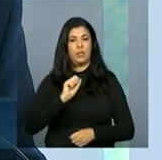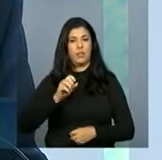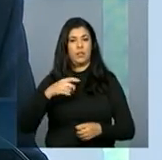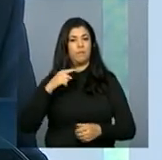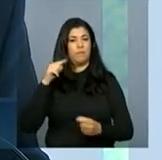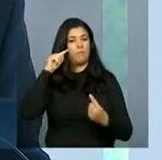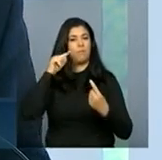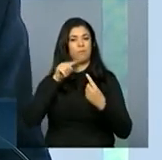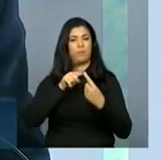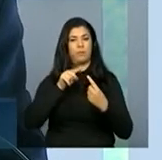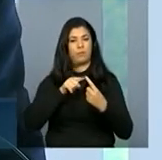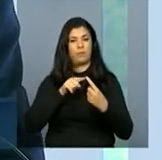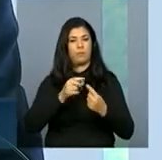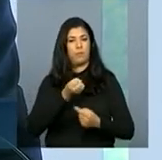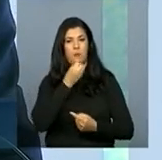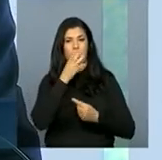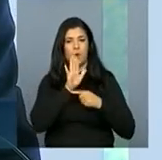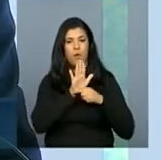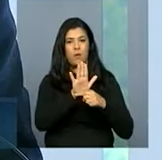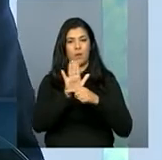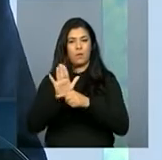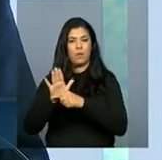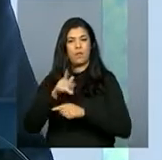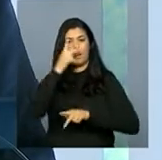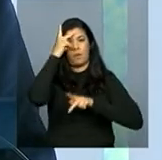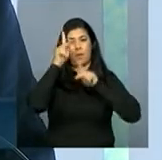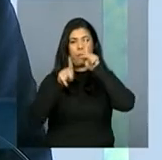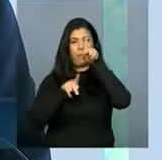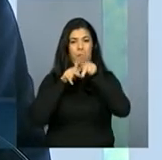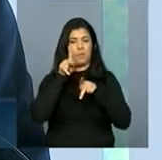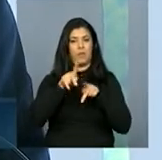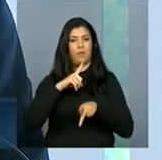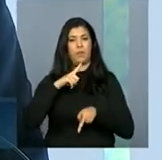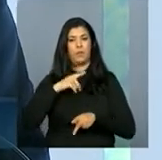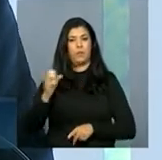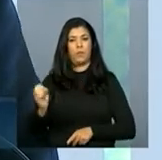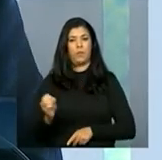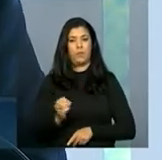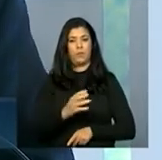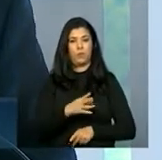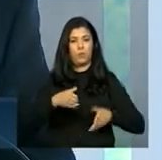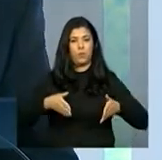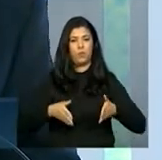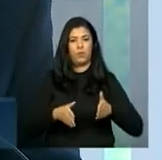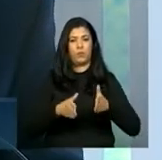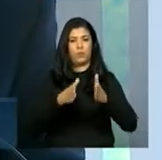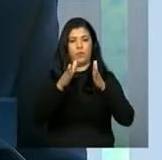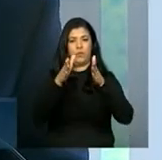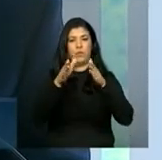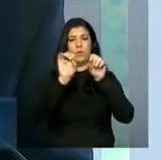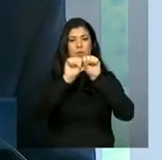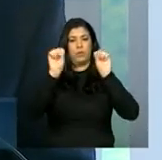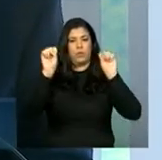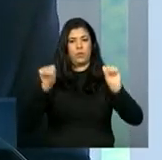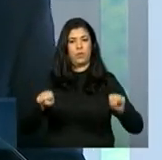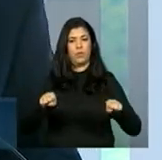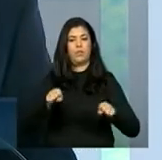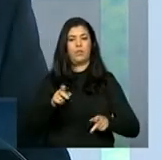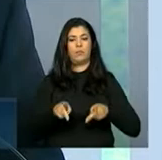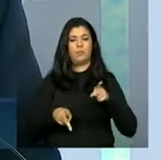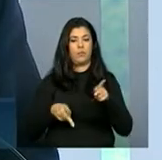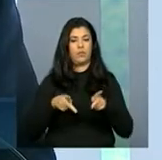vamos levar a população que vai ser contemplada no novo trecho do sistema de trens